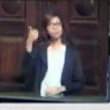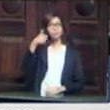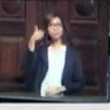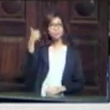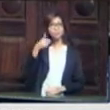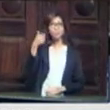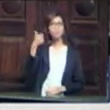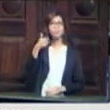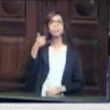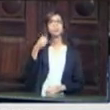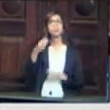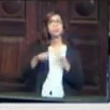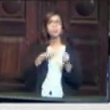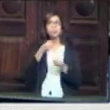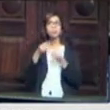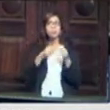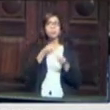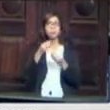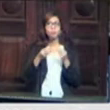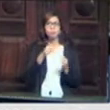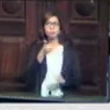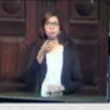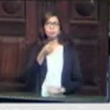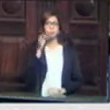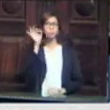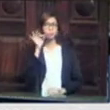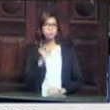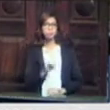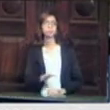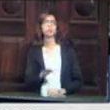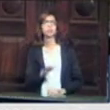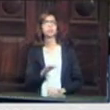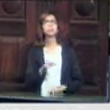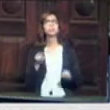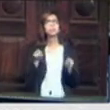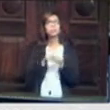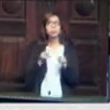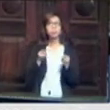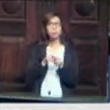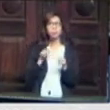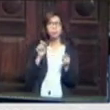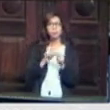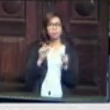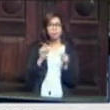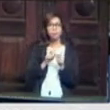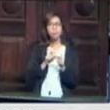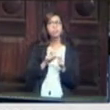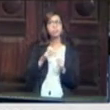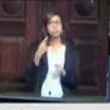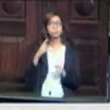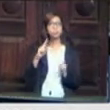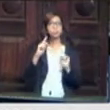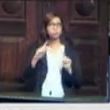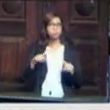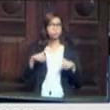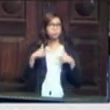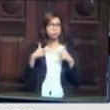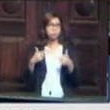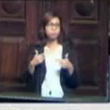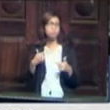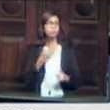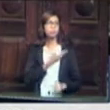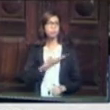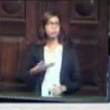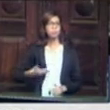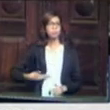alíquota extraordinária de 16%, caçada através de uma iniciativa de um mandado de segurança